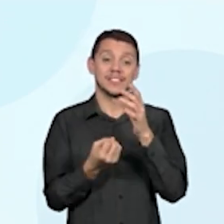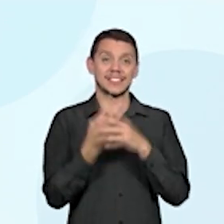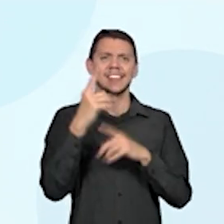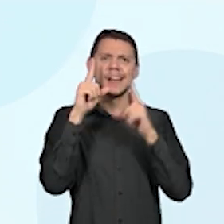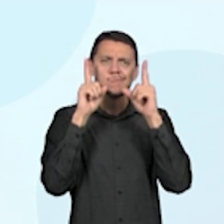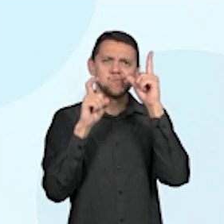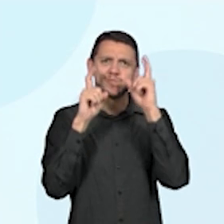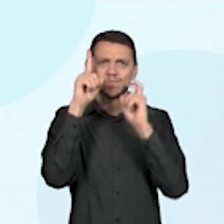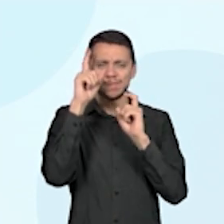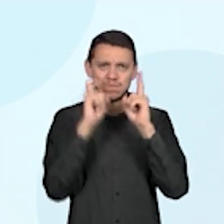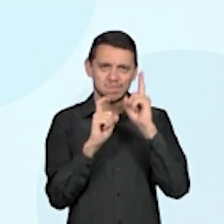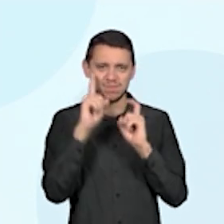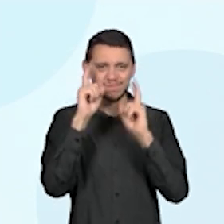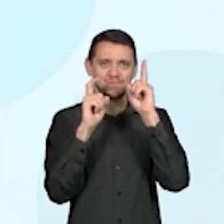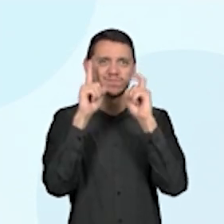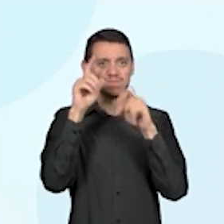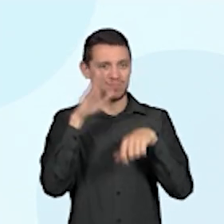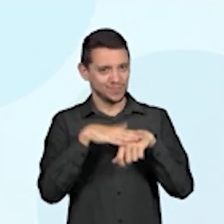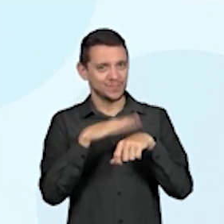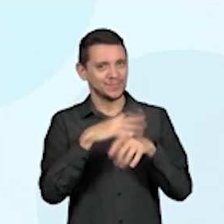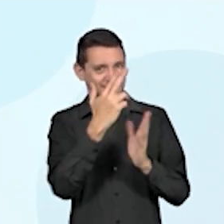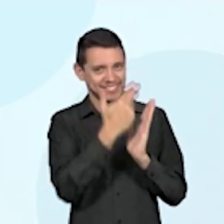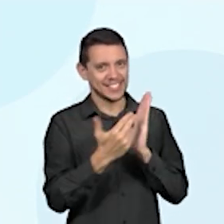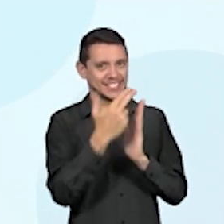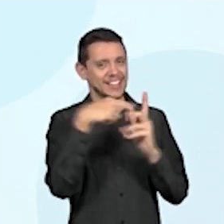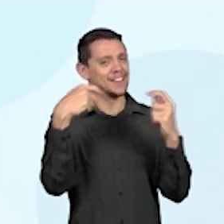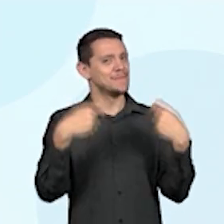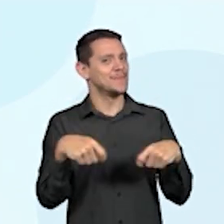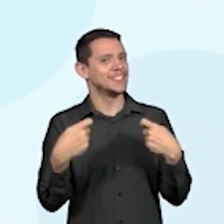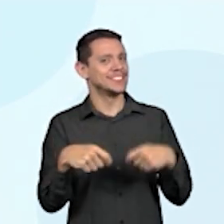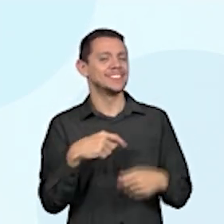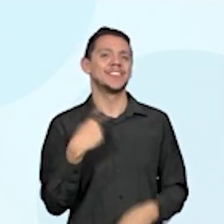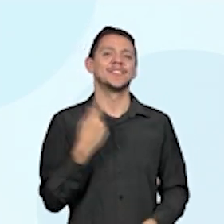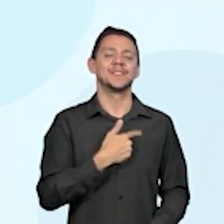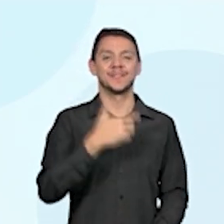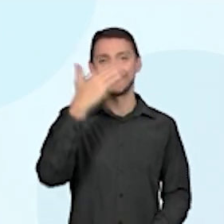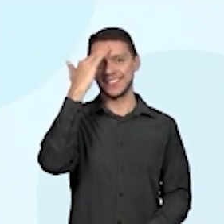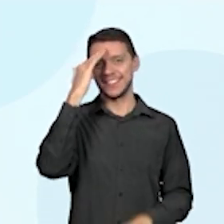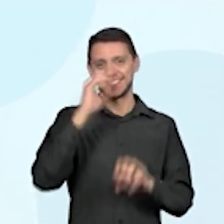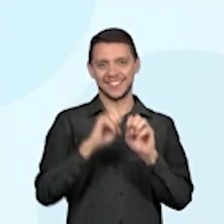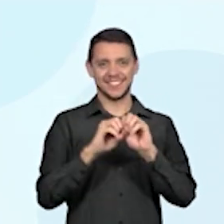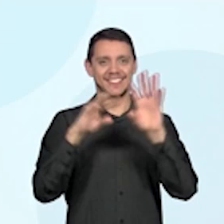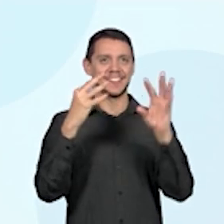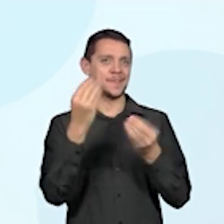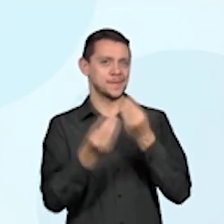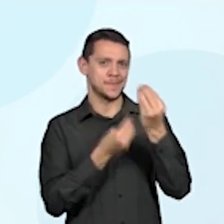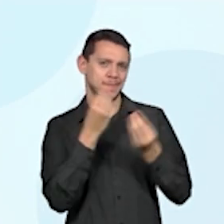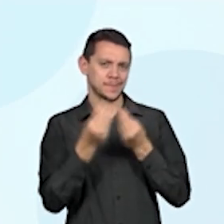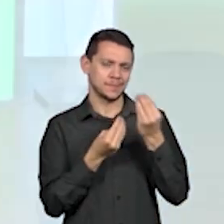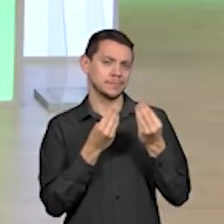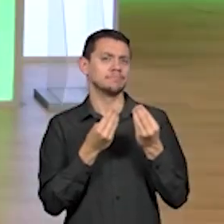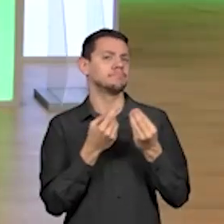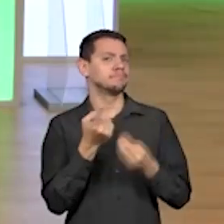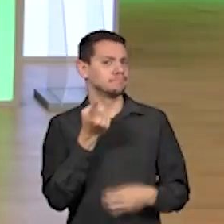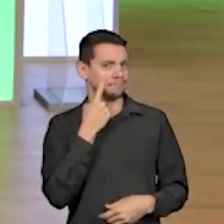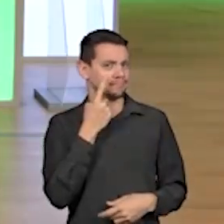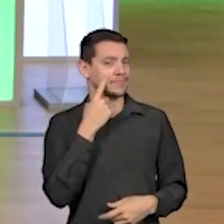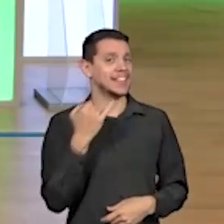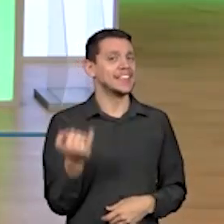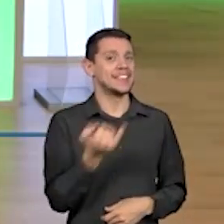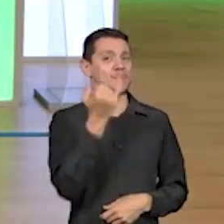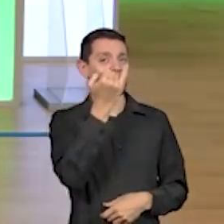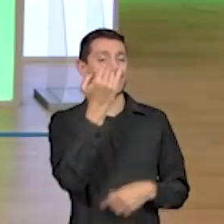desses personagens na tela. Acho que entendemos a situação. Olha só como é importante observar